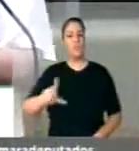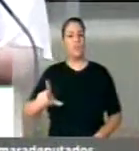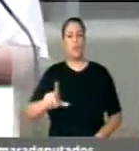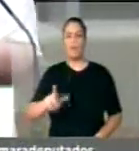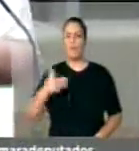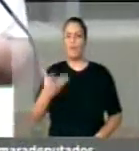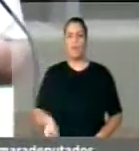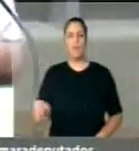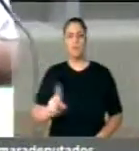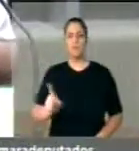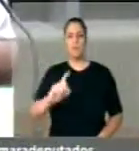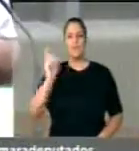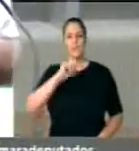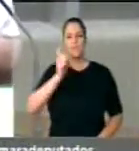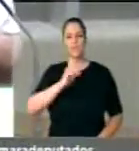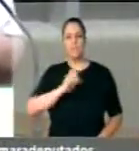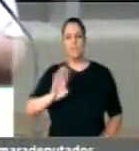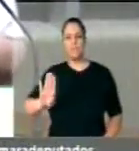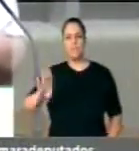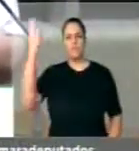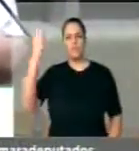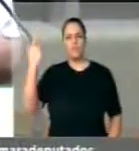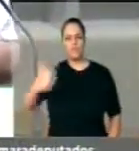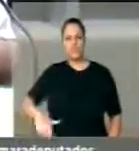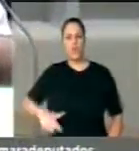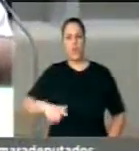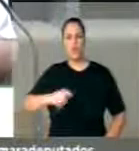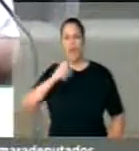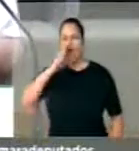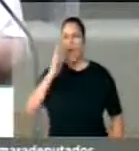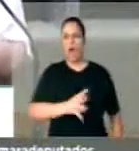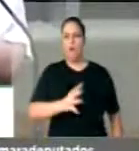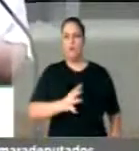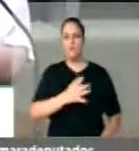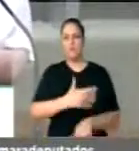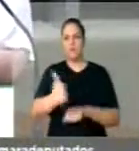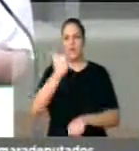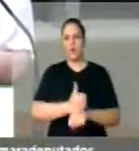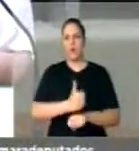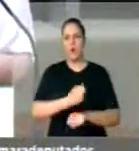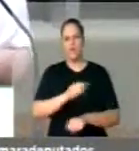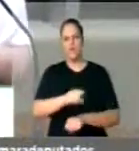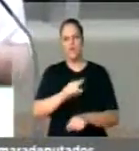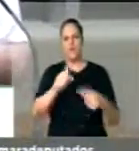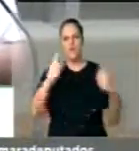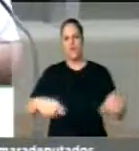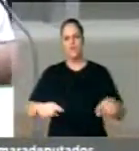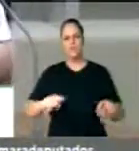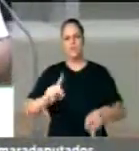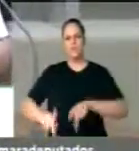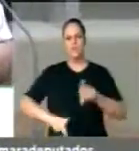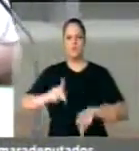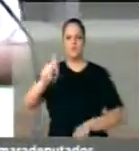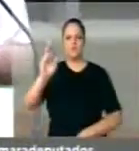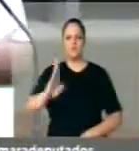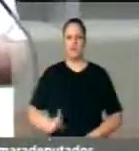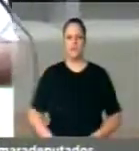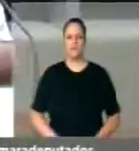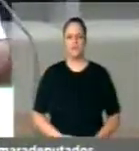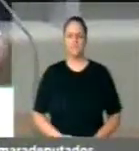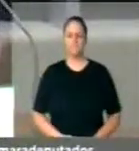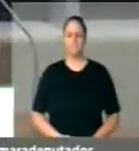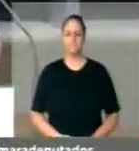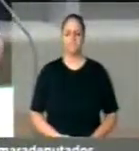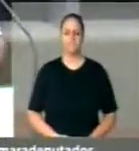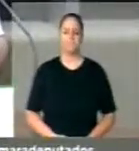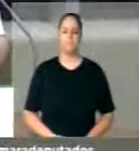farsa e denuncia mais um golpe que se trama aqui contra a população brasileira. Daí a